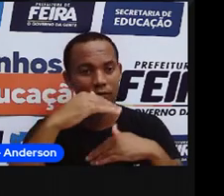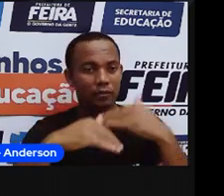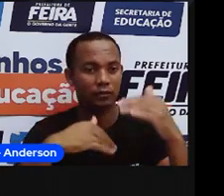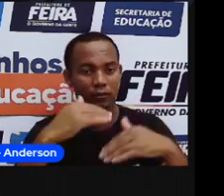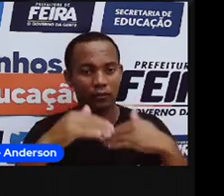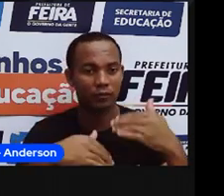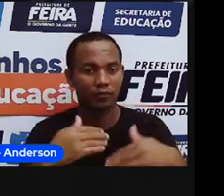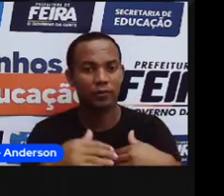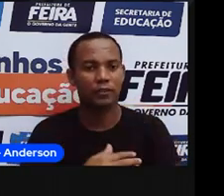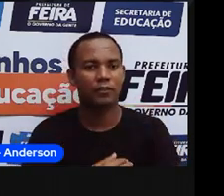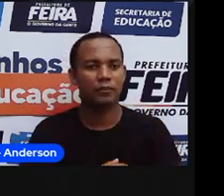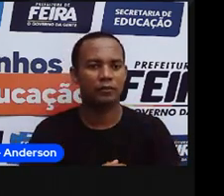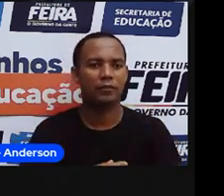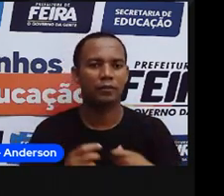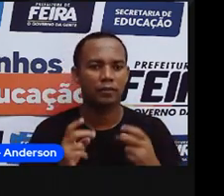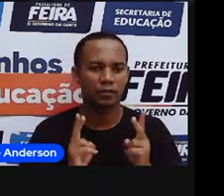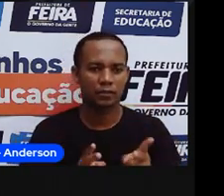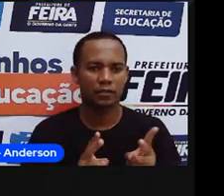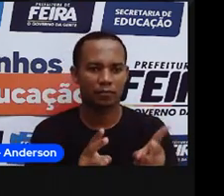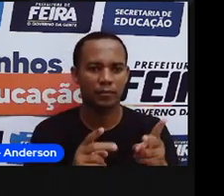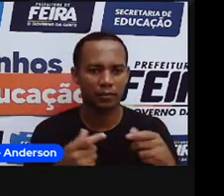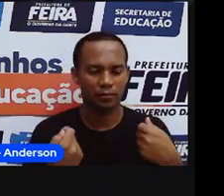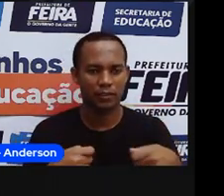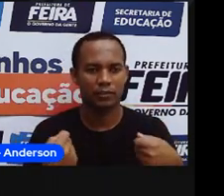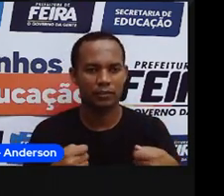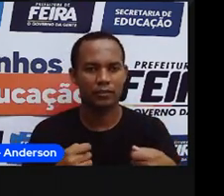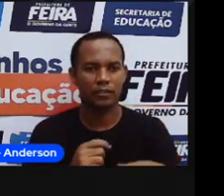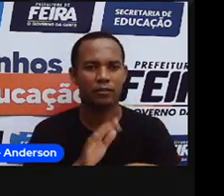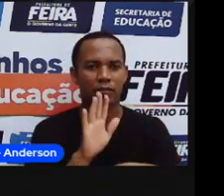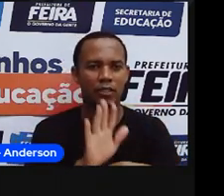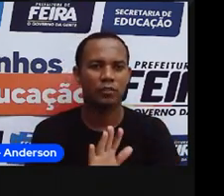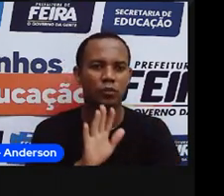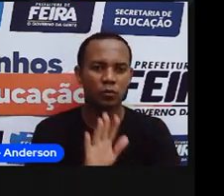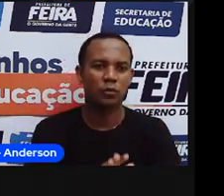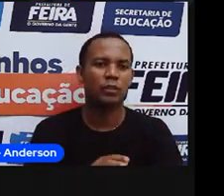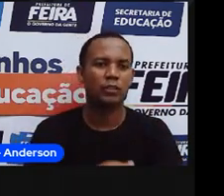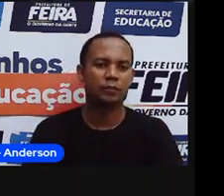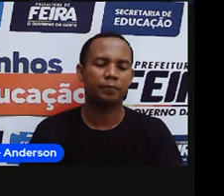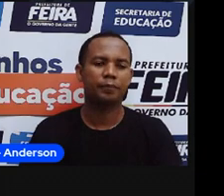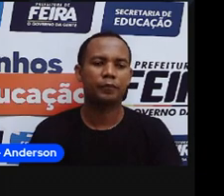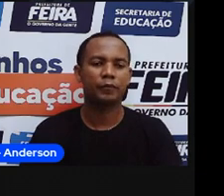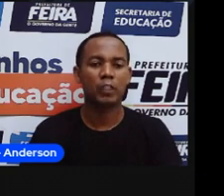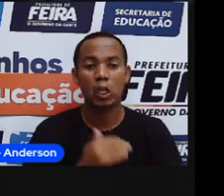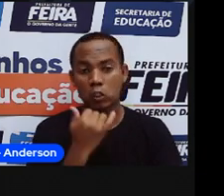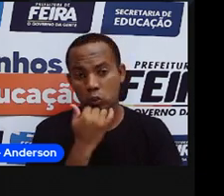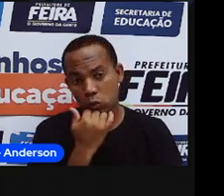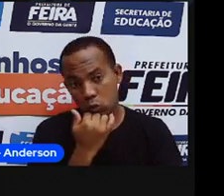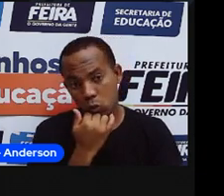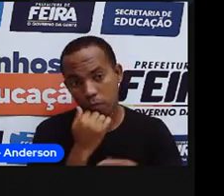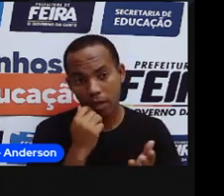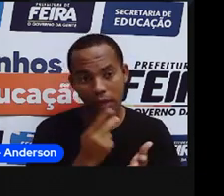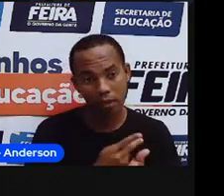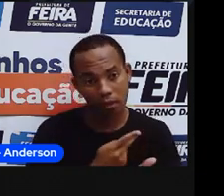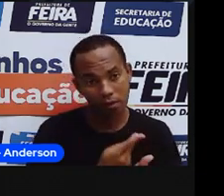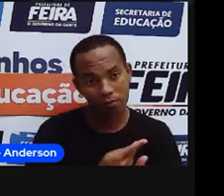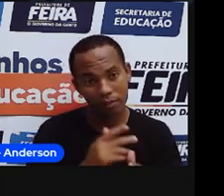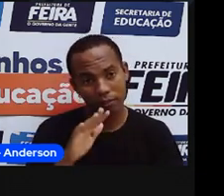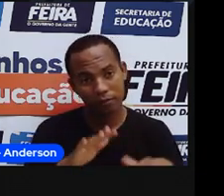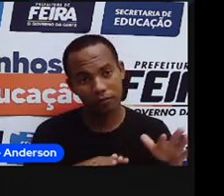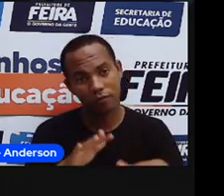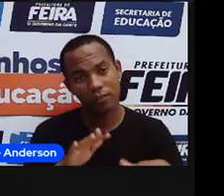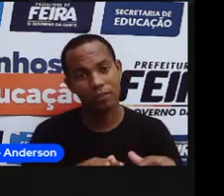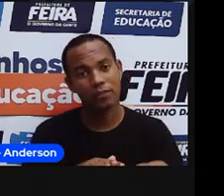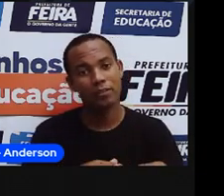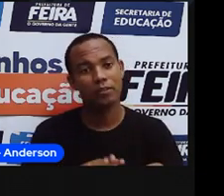porque a gente vai sempre precisar de ajuda. Então, assim, se eu errei em alguma coisa durante esse percurso dessa semana, a Pro, desde então,